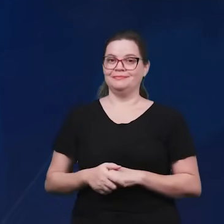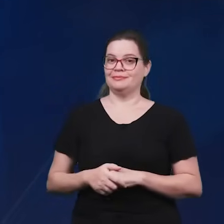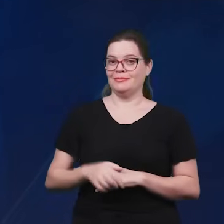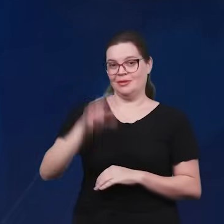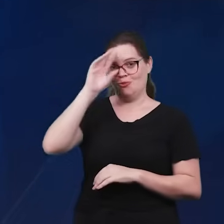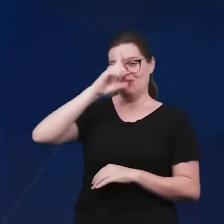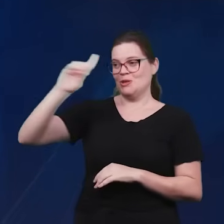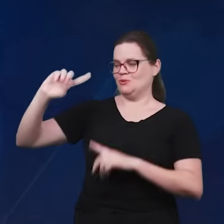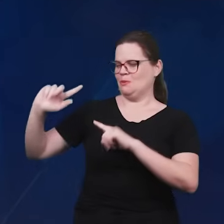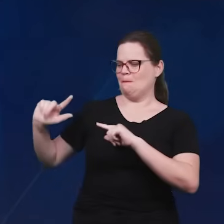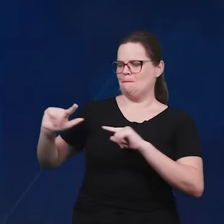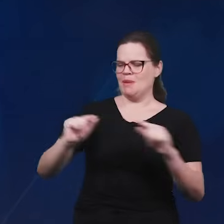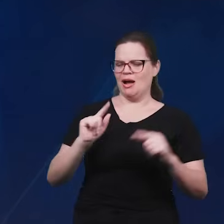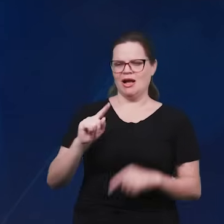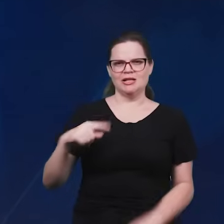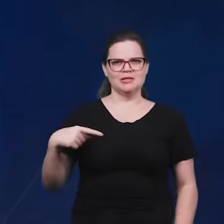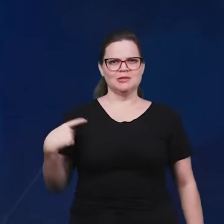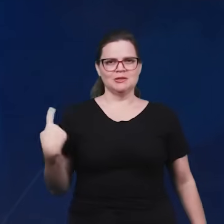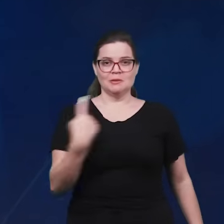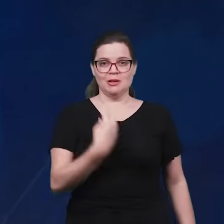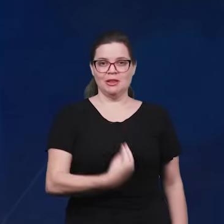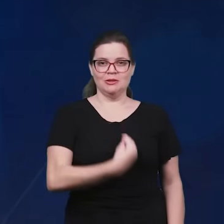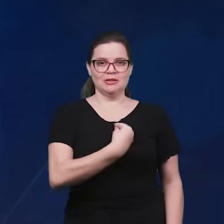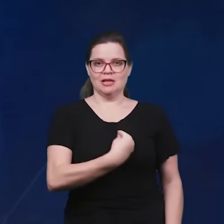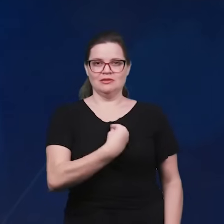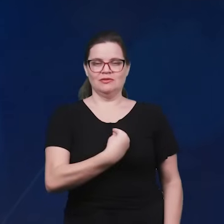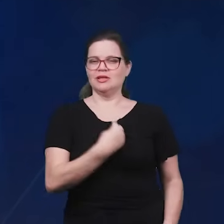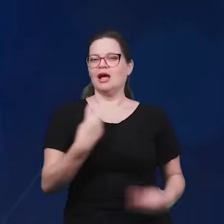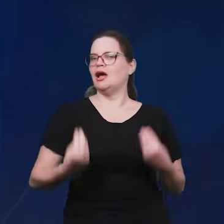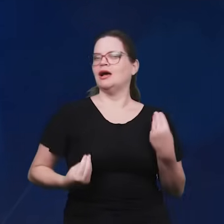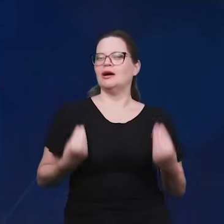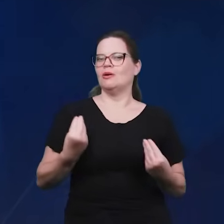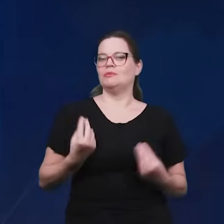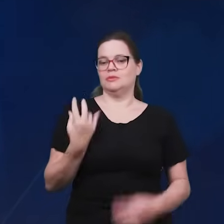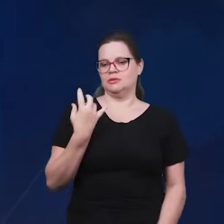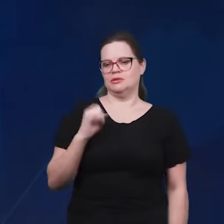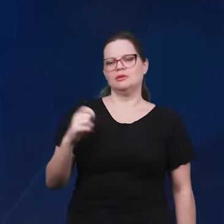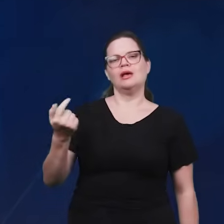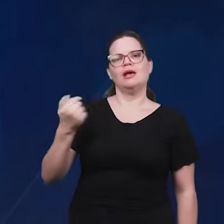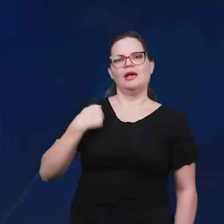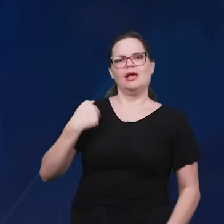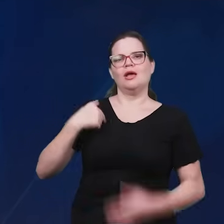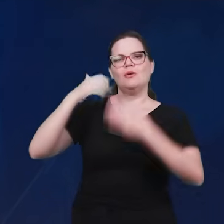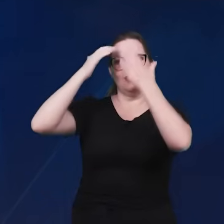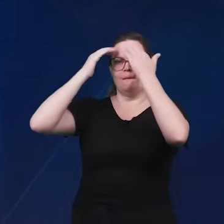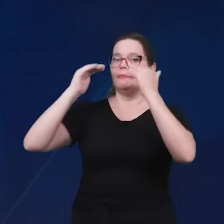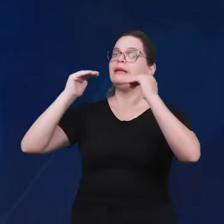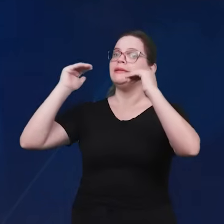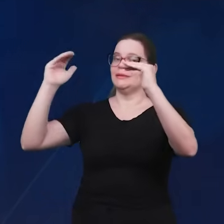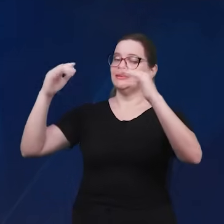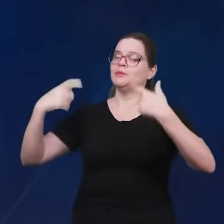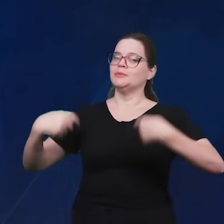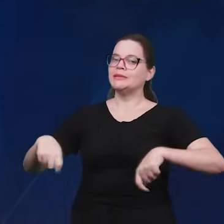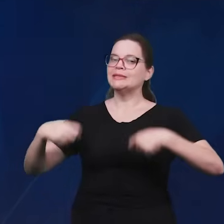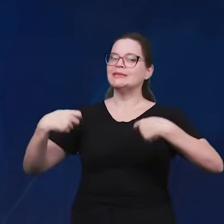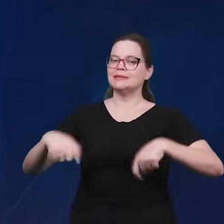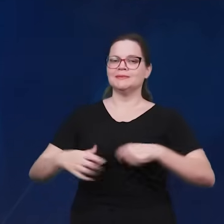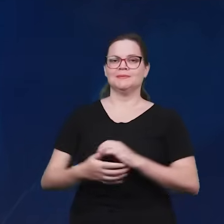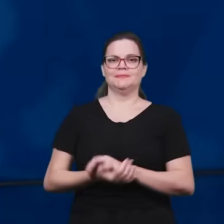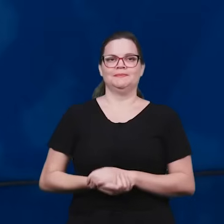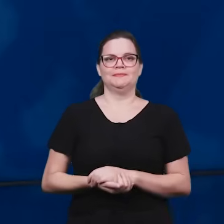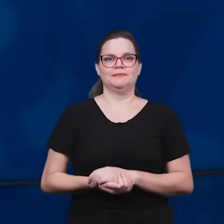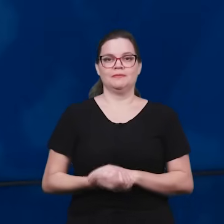em nosso favor estão sempre ligadas à nossa disposição para obedecer à palavra de